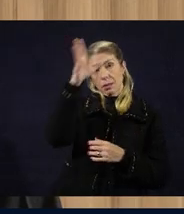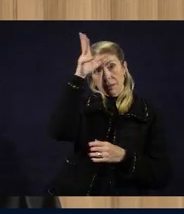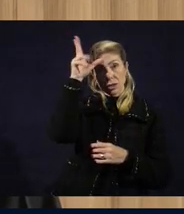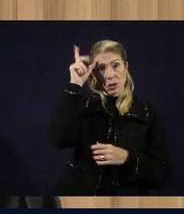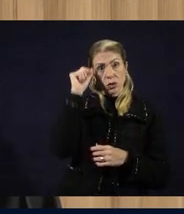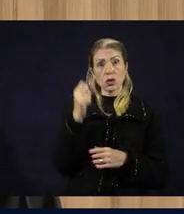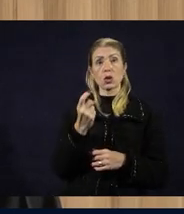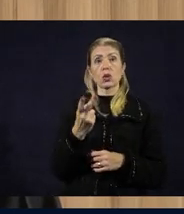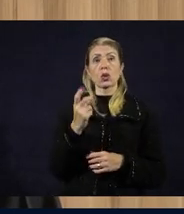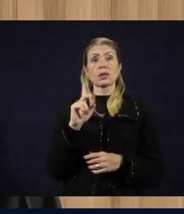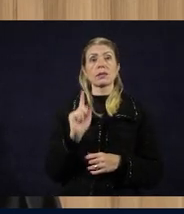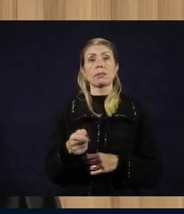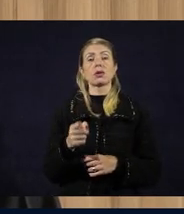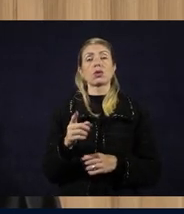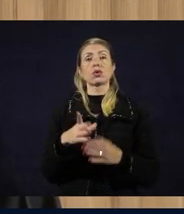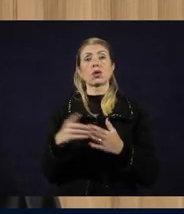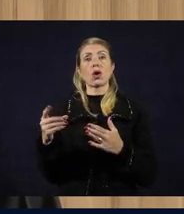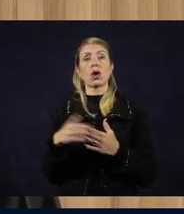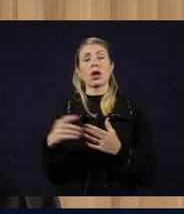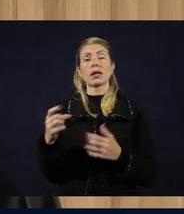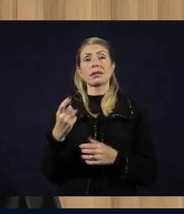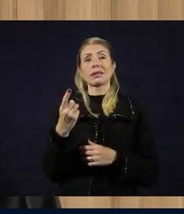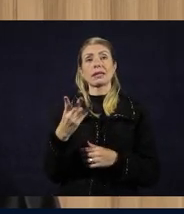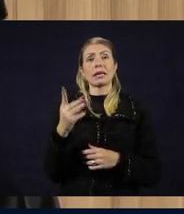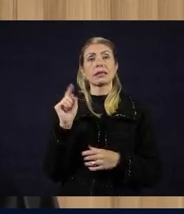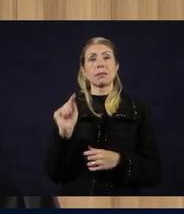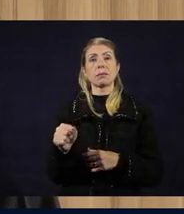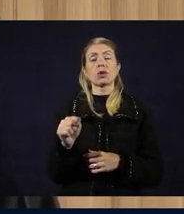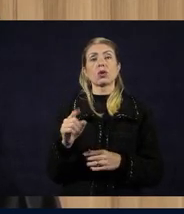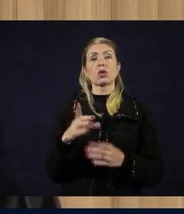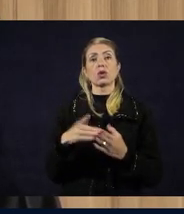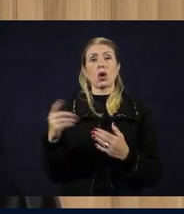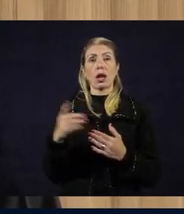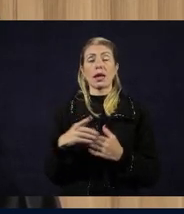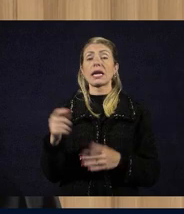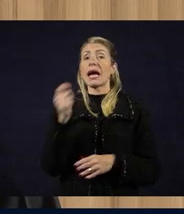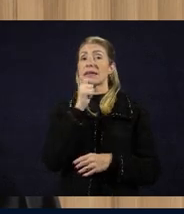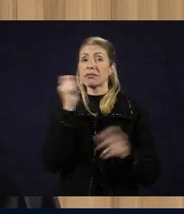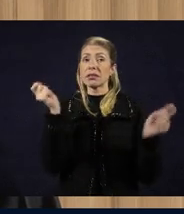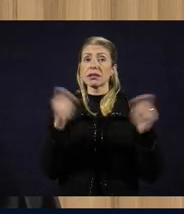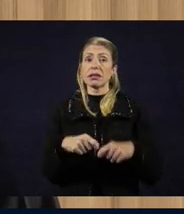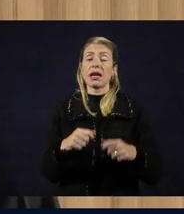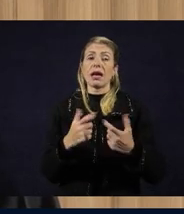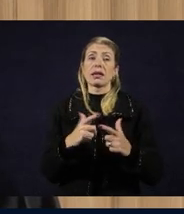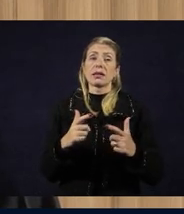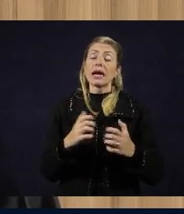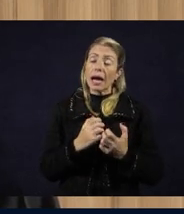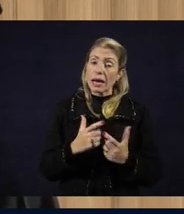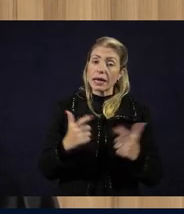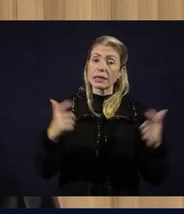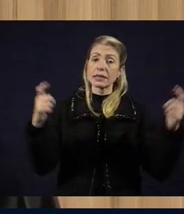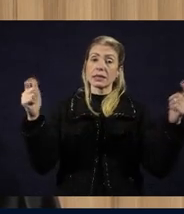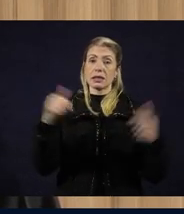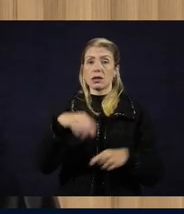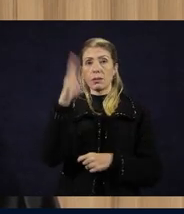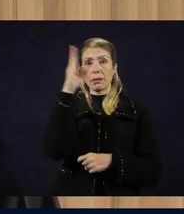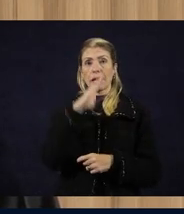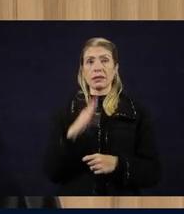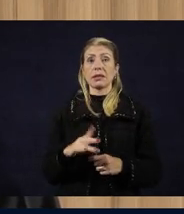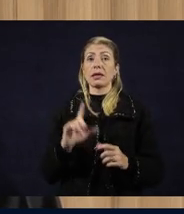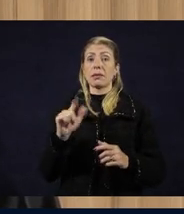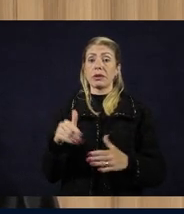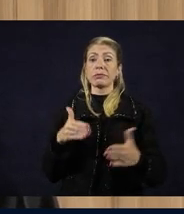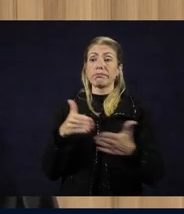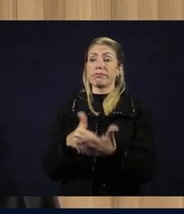em 12 mil dólares 13 mil dólares Então seja tem espaço para creciária no Brasil no momento começar a ficar escasso essas